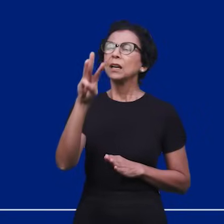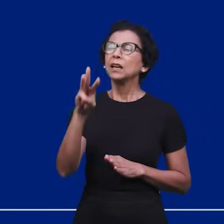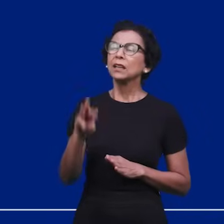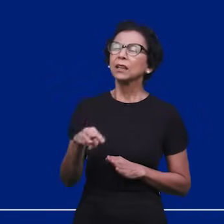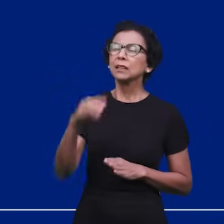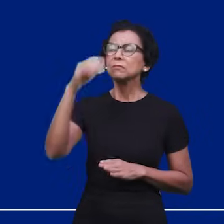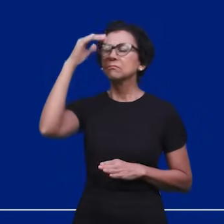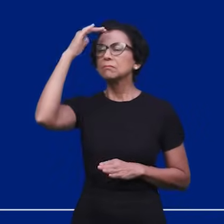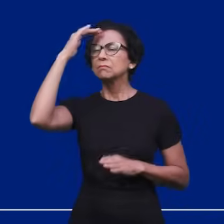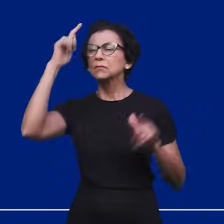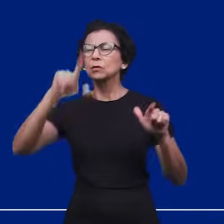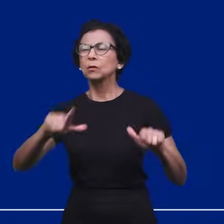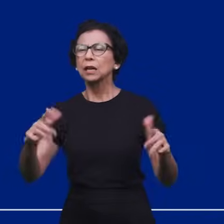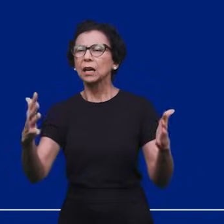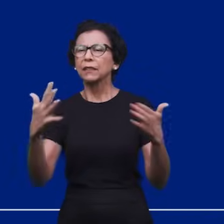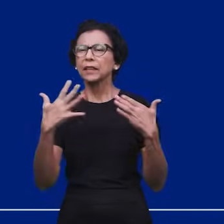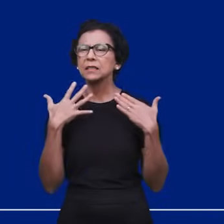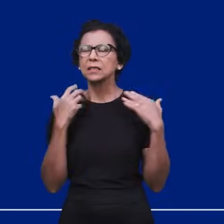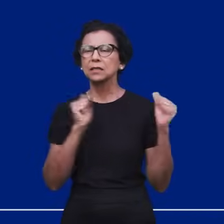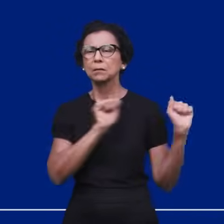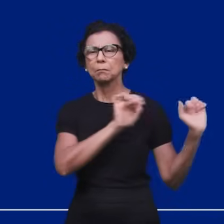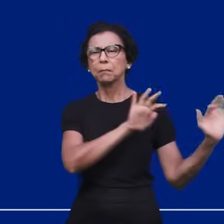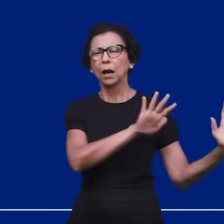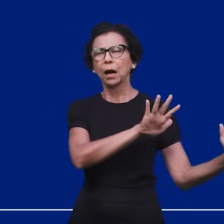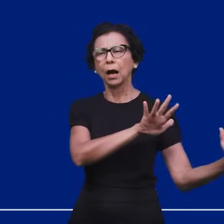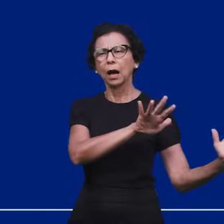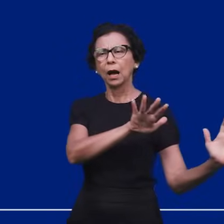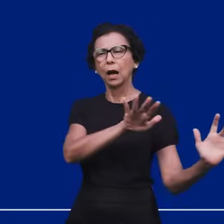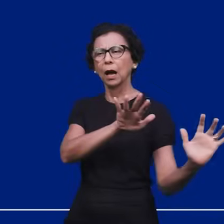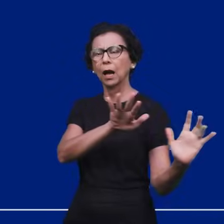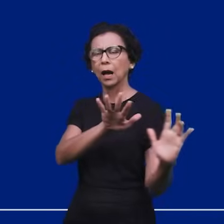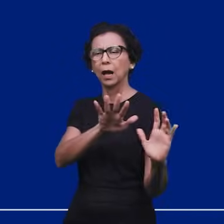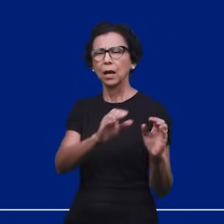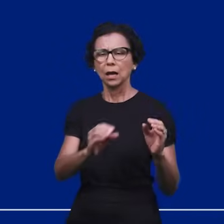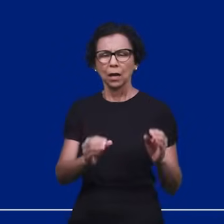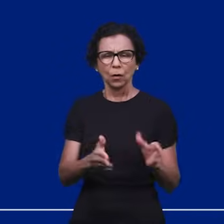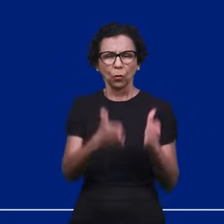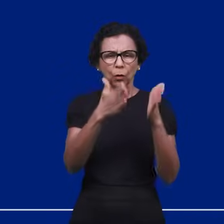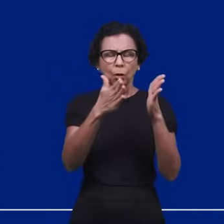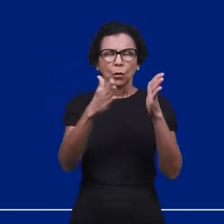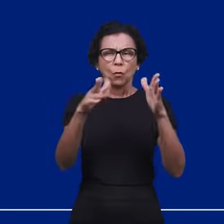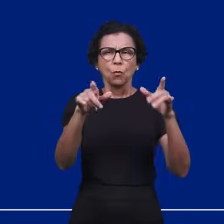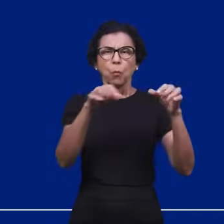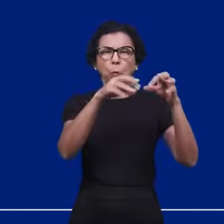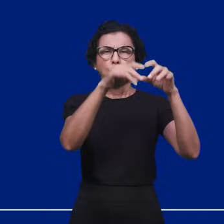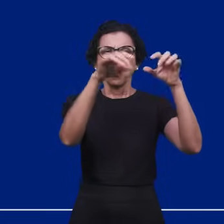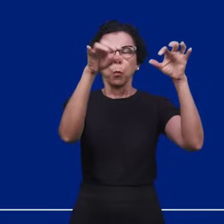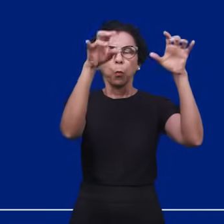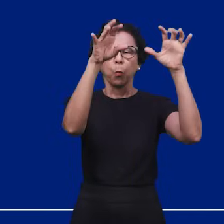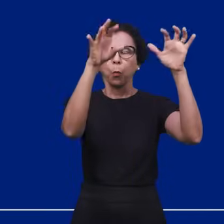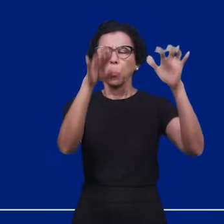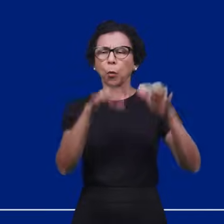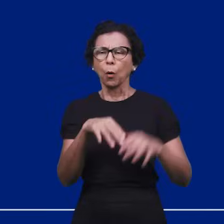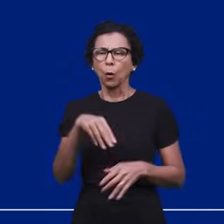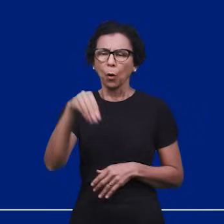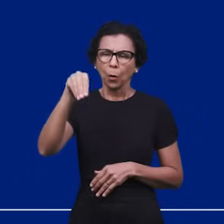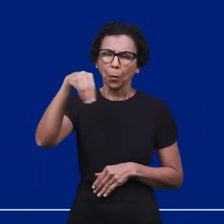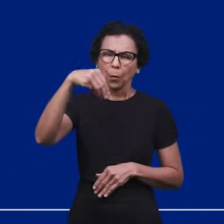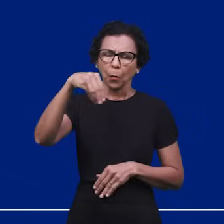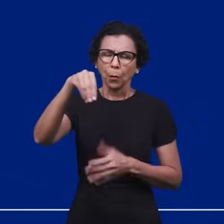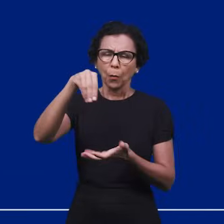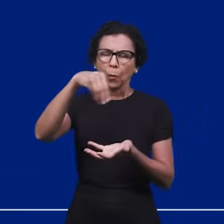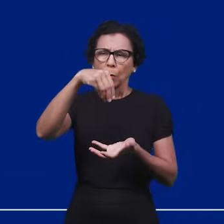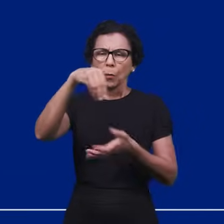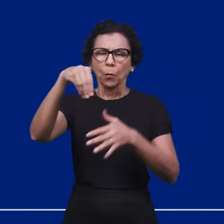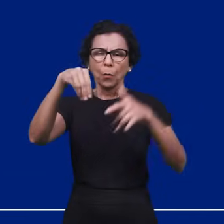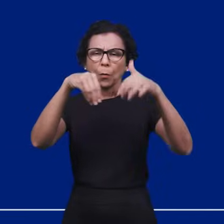esta que sobe do deserto como colunas de fumaça, perfumada de mirra, de incenso e de